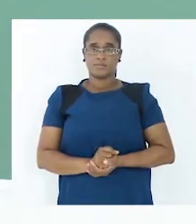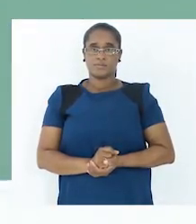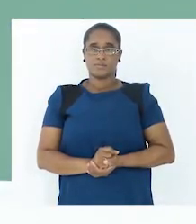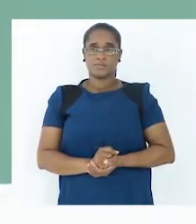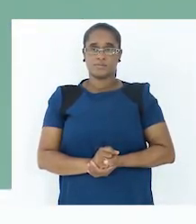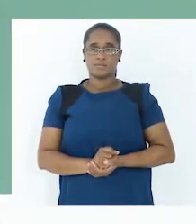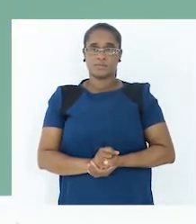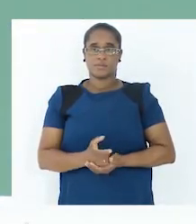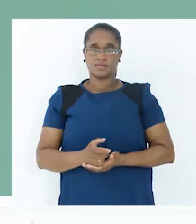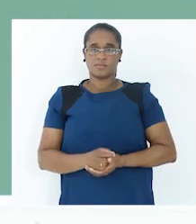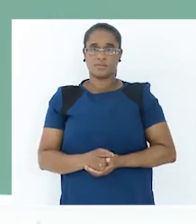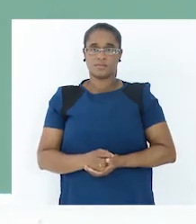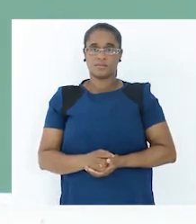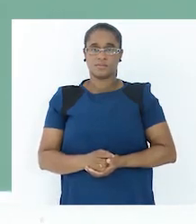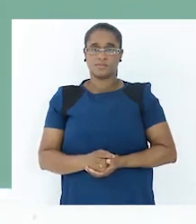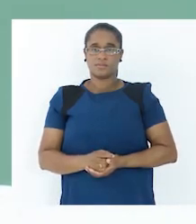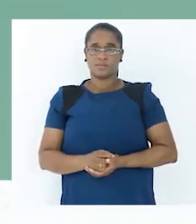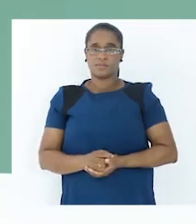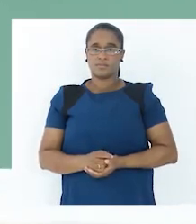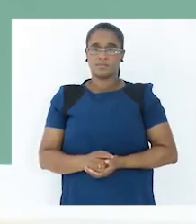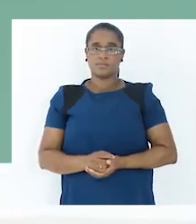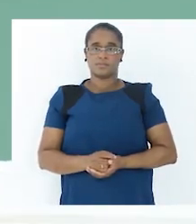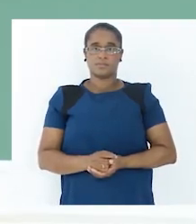Desculpem que vou tirar isto para não perturbar.